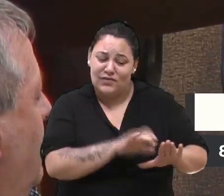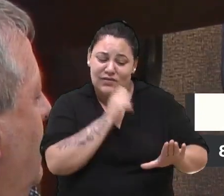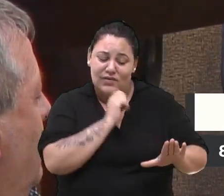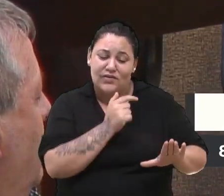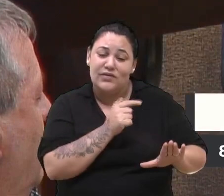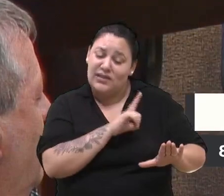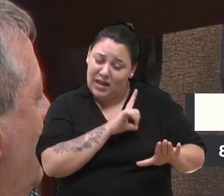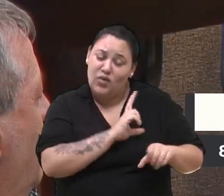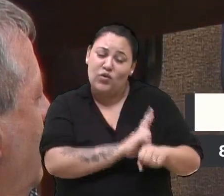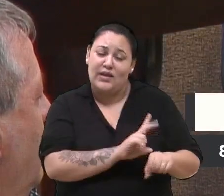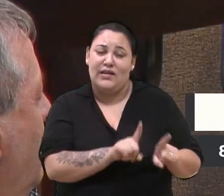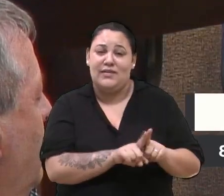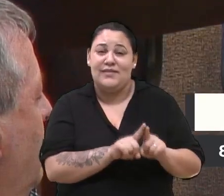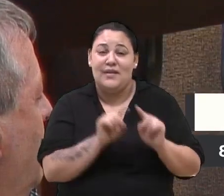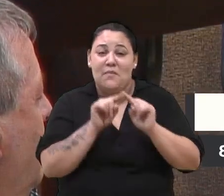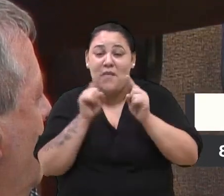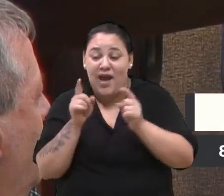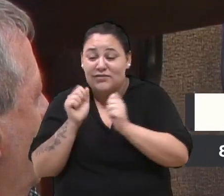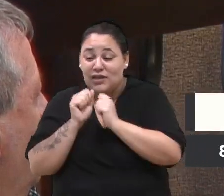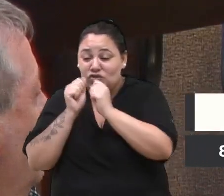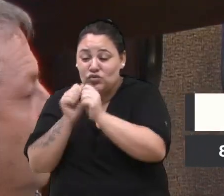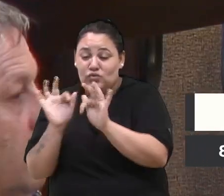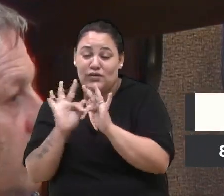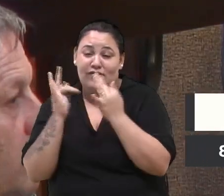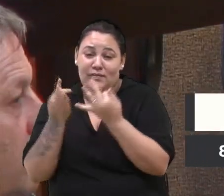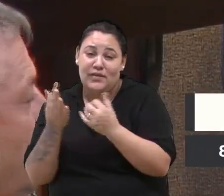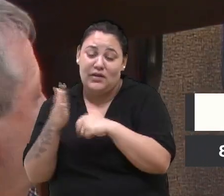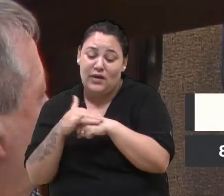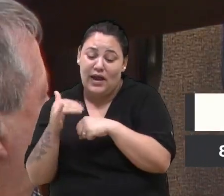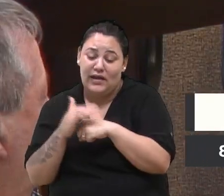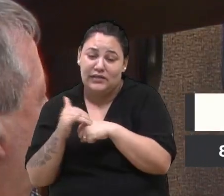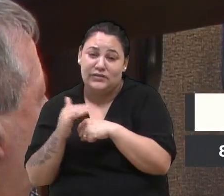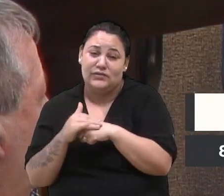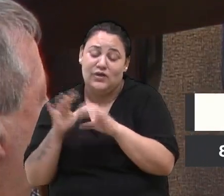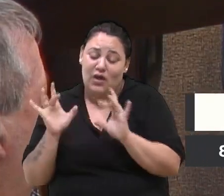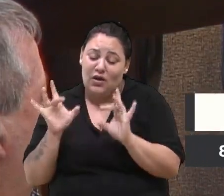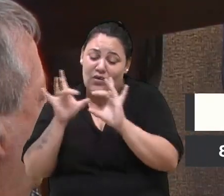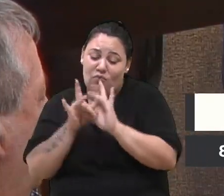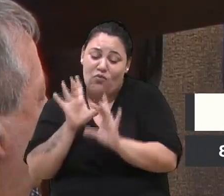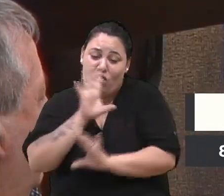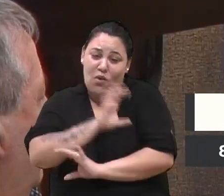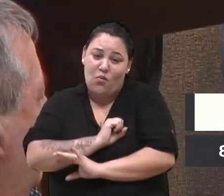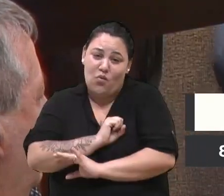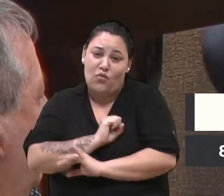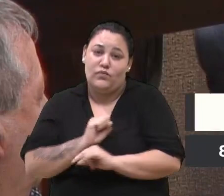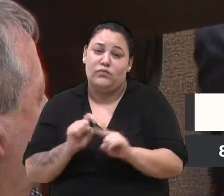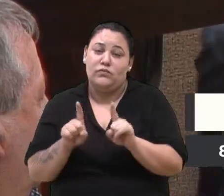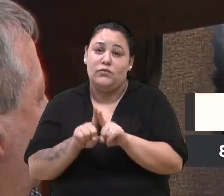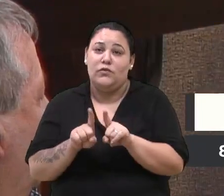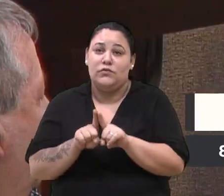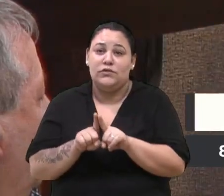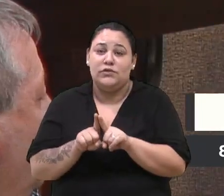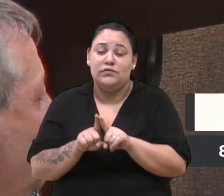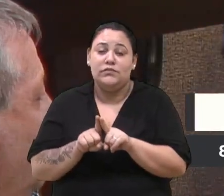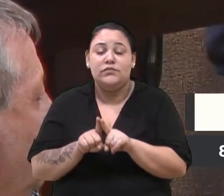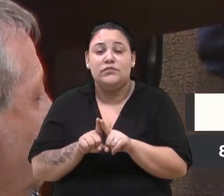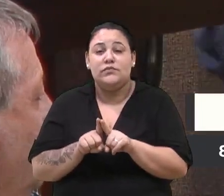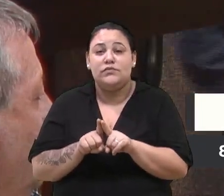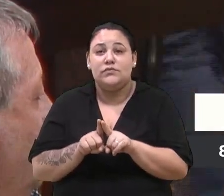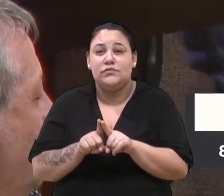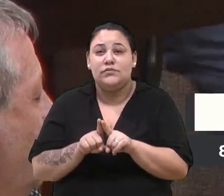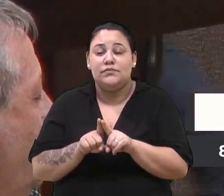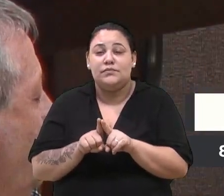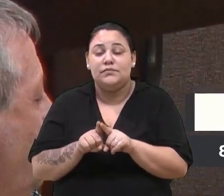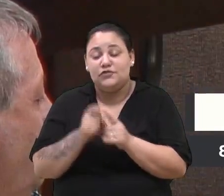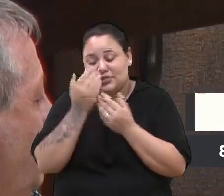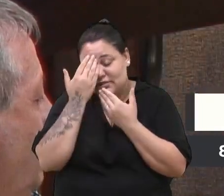estando próximo da família, é aquele laço de amor, aquele laço de gratidão,